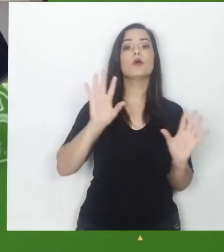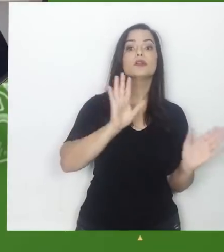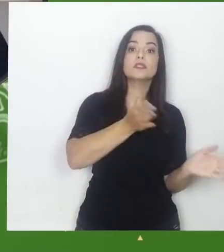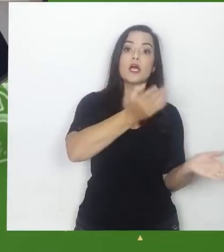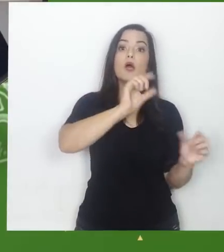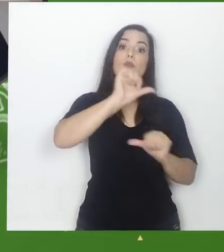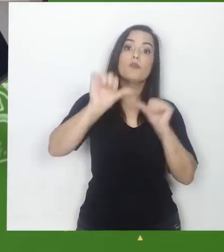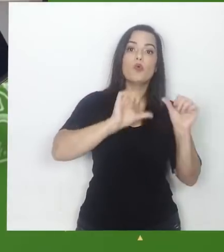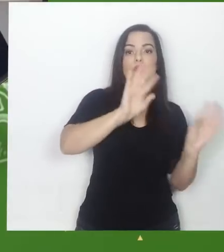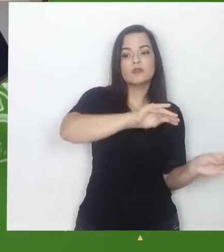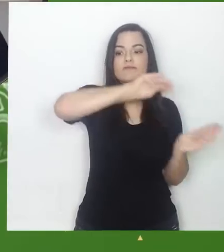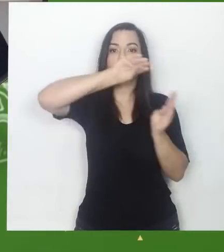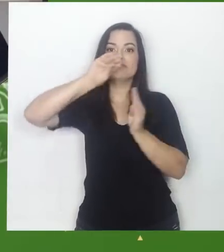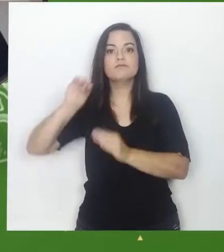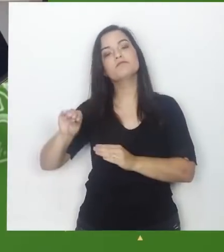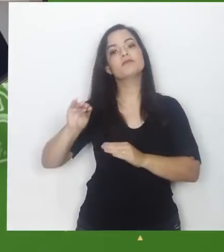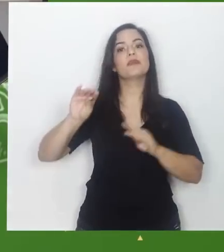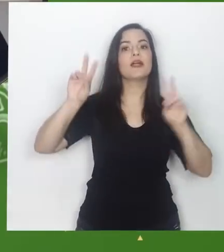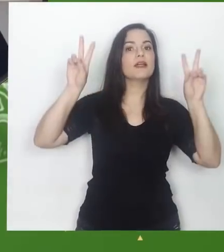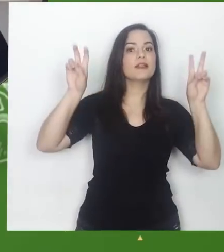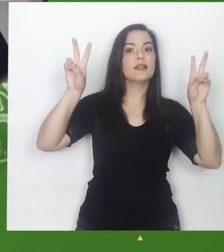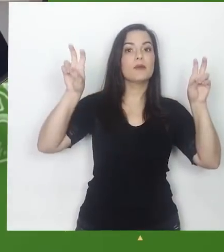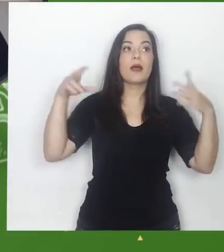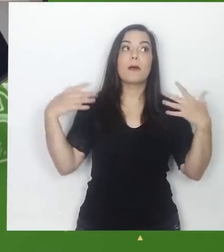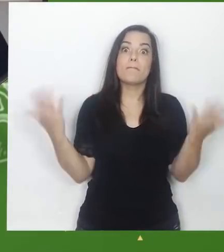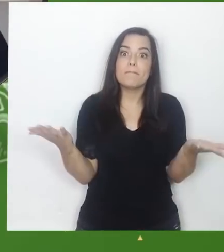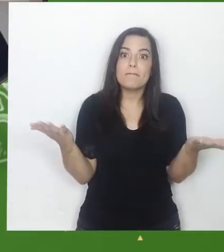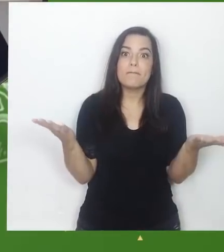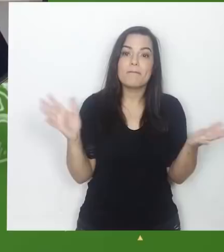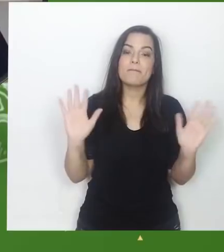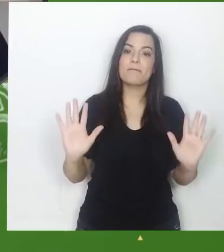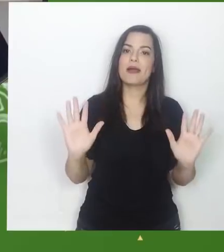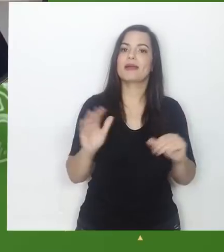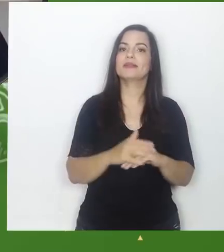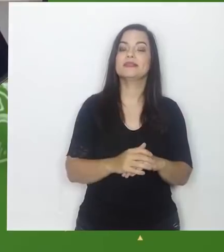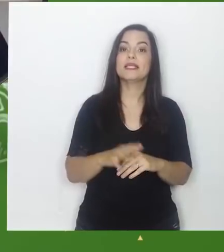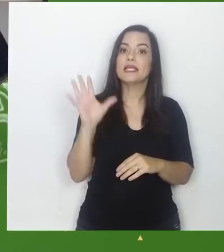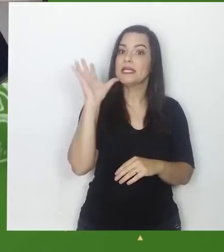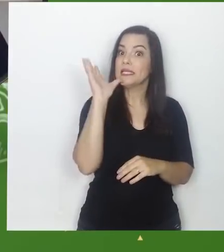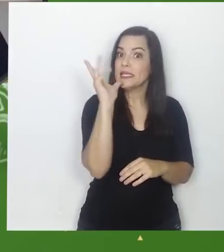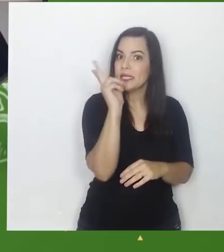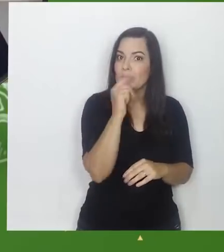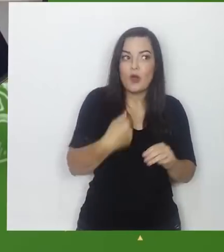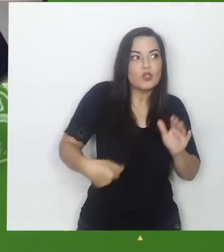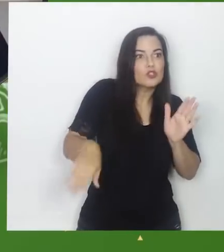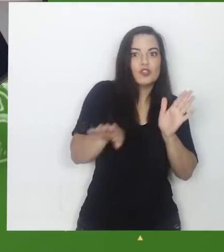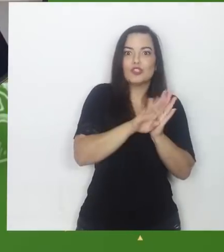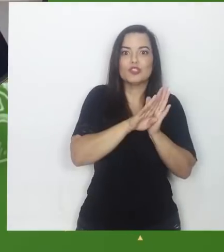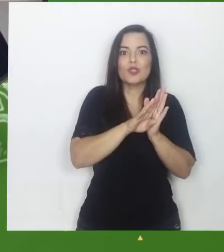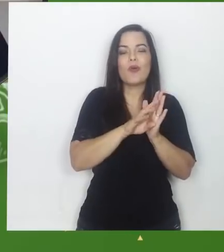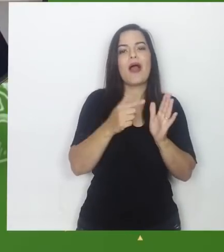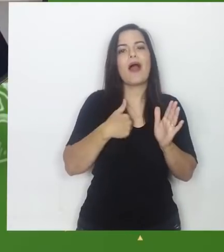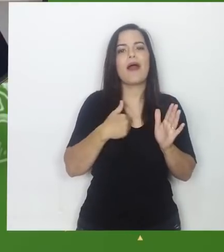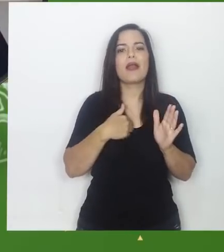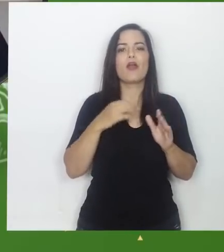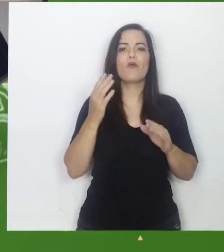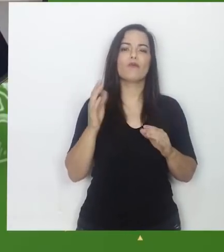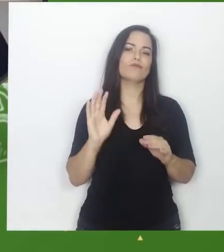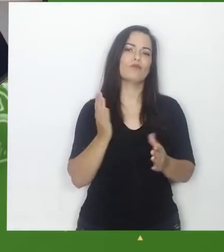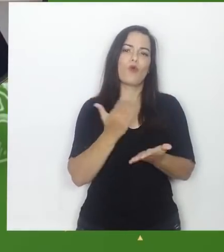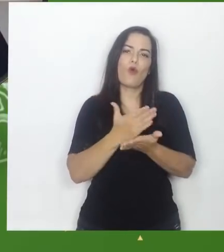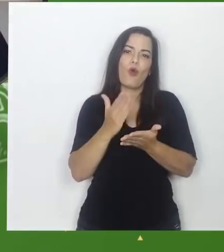Como o fundo não tinha chegado ainda, a Pro improvisou um outro lado aí com as prateleirinhas bonitinhas,